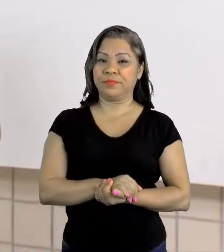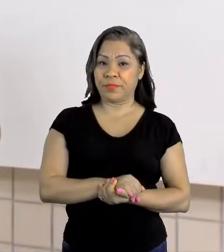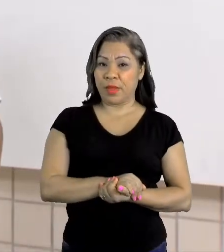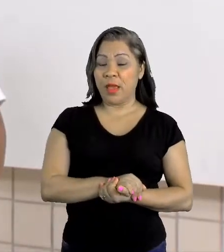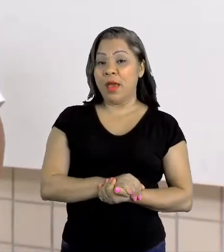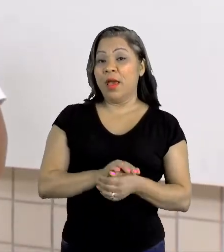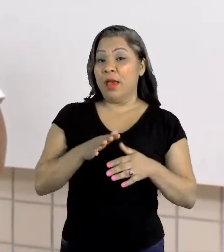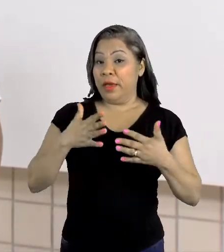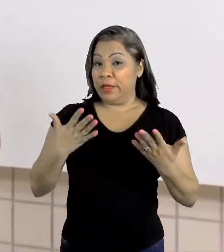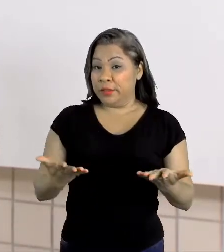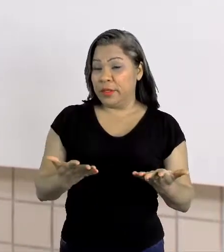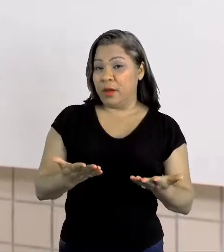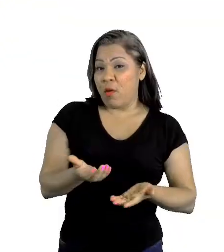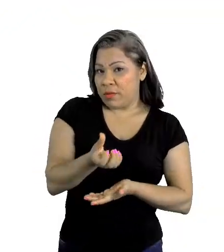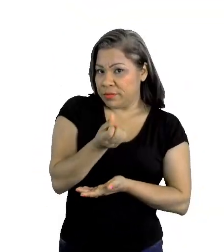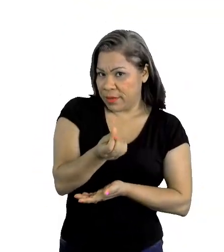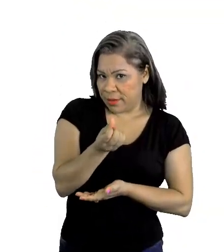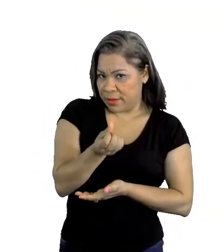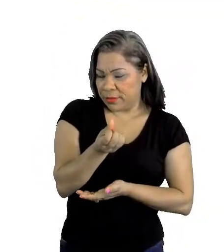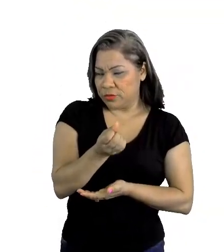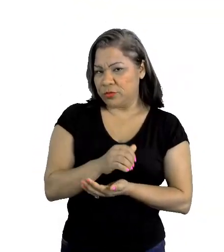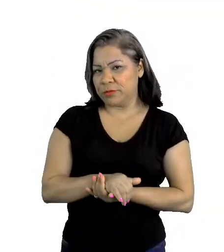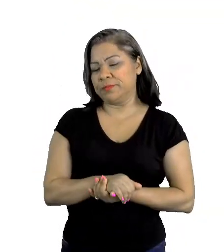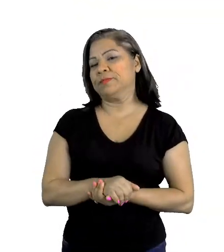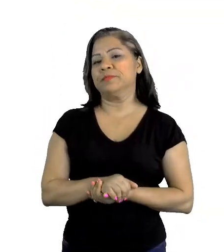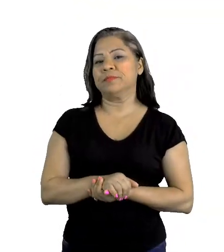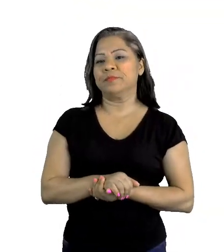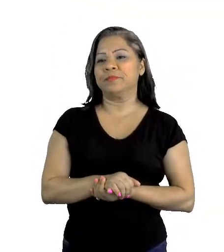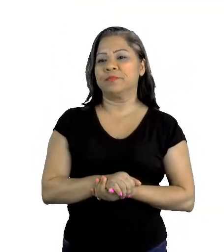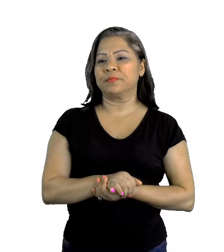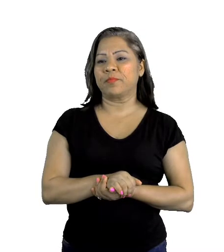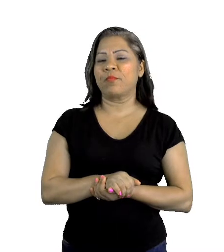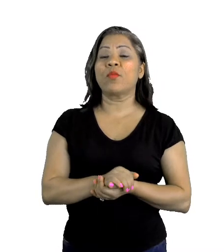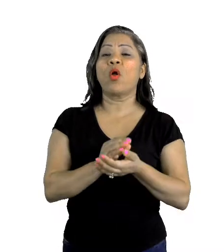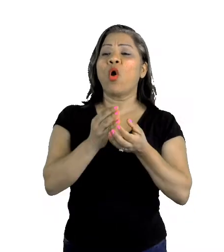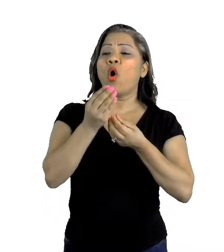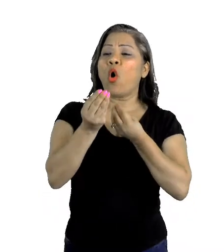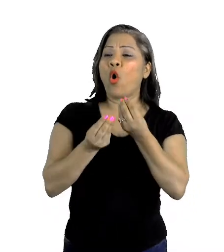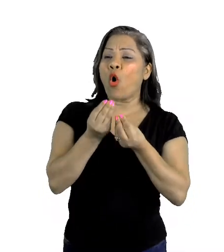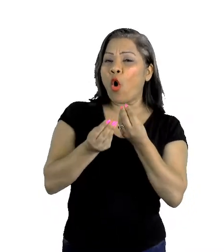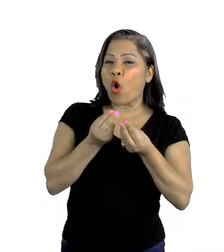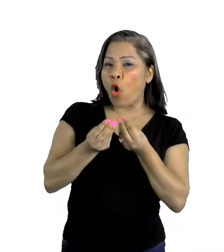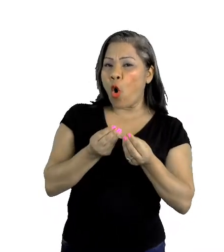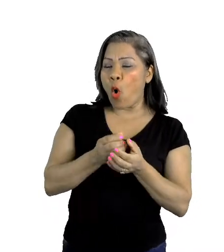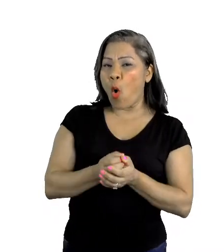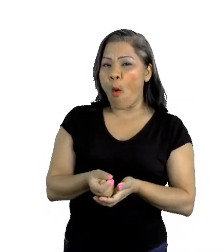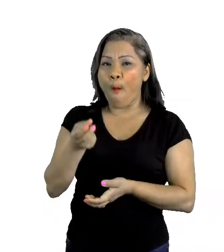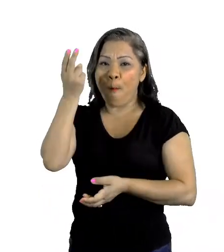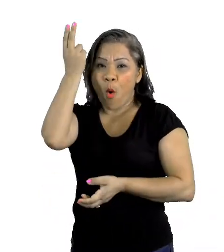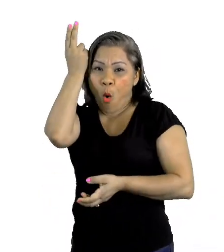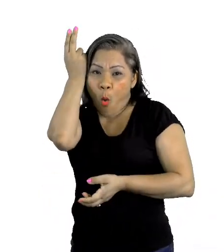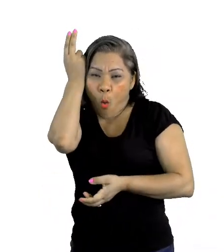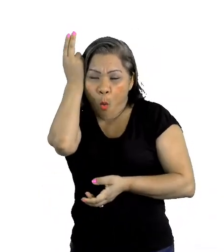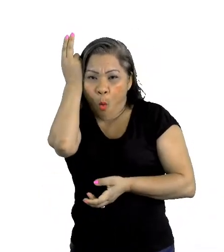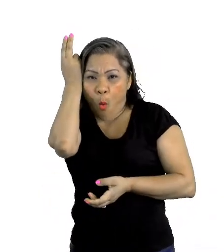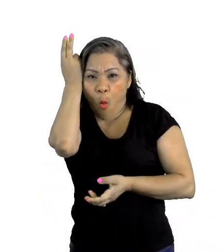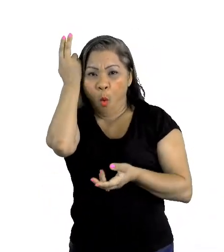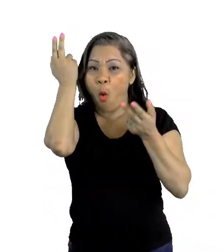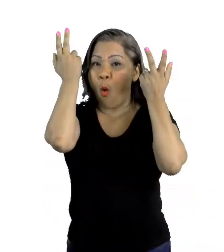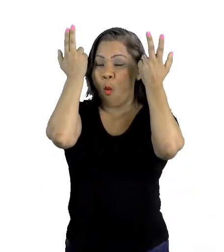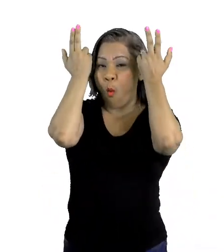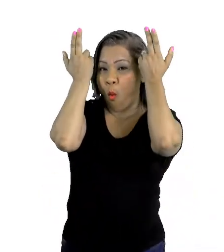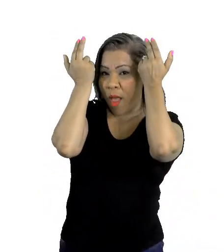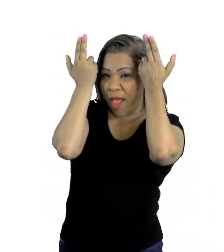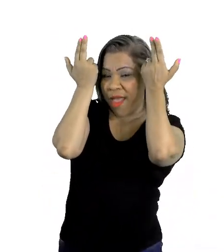a questão 6 está pedindo assim, como o coelho é descrito na história? Como que o